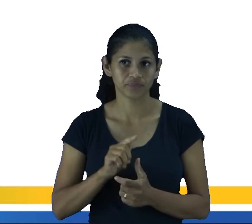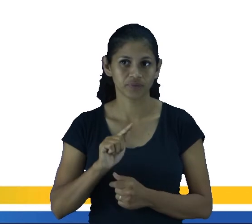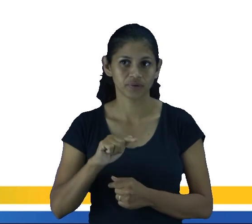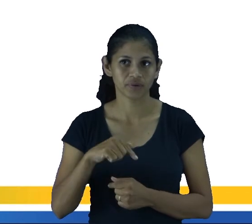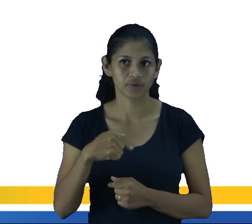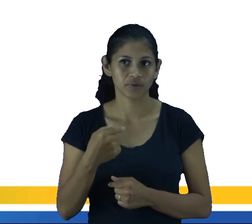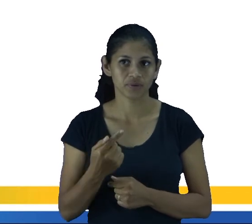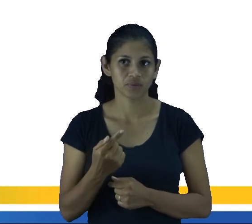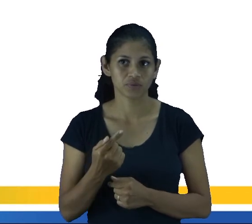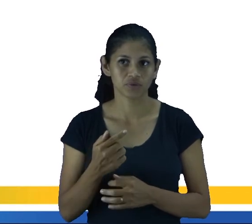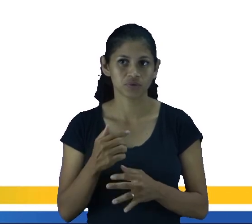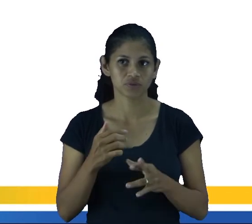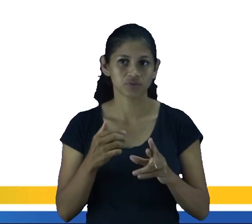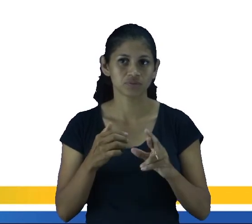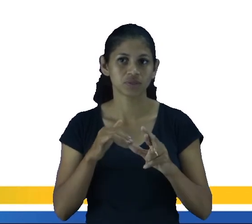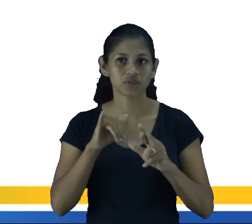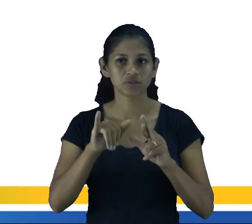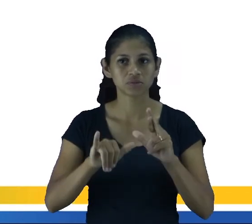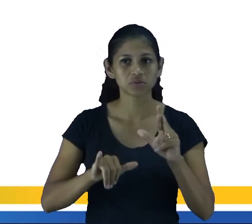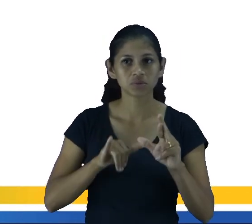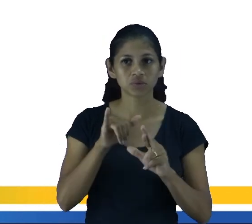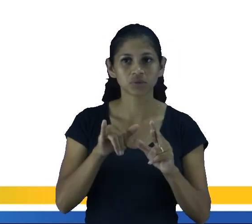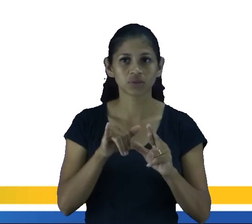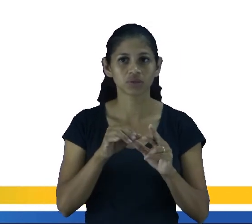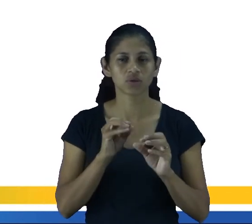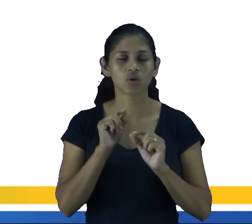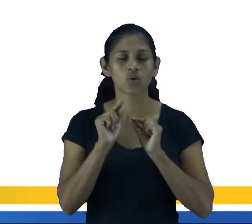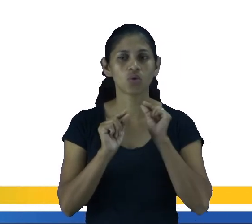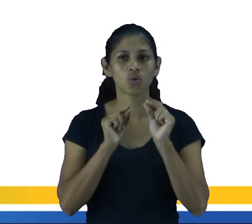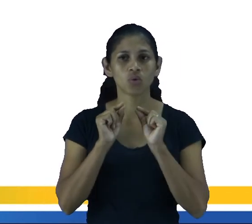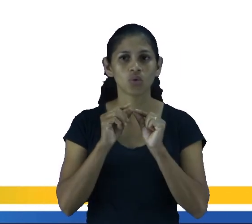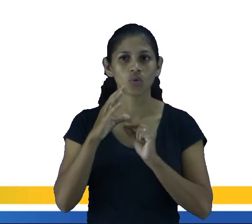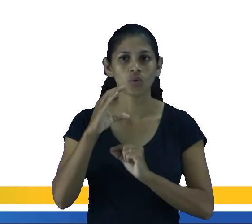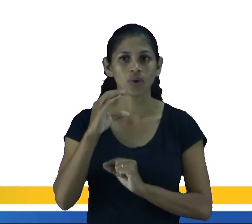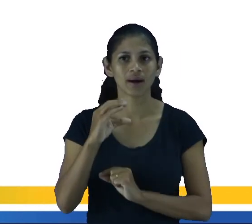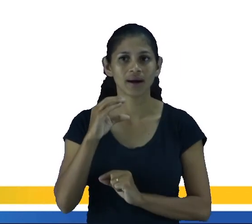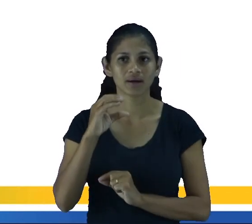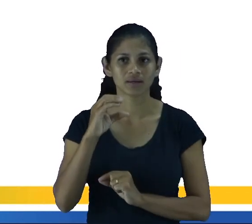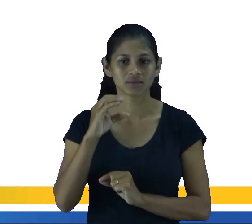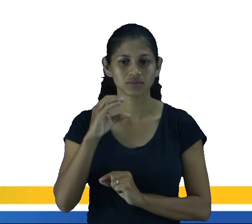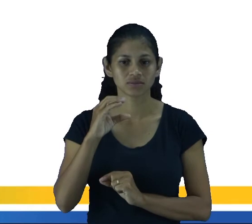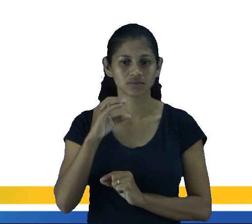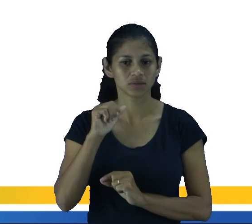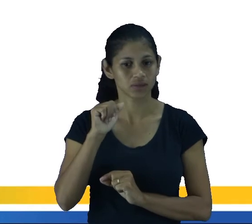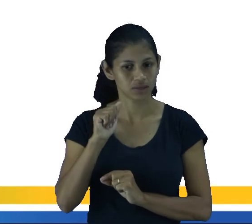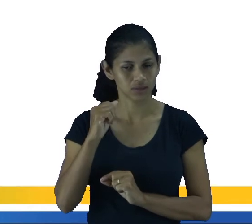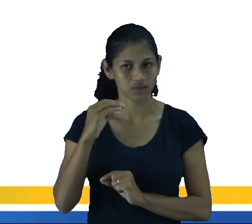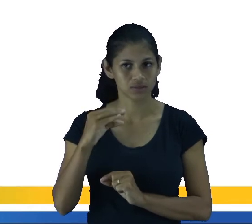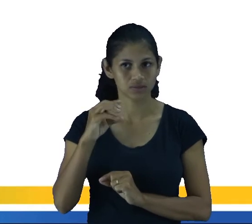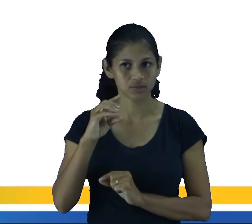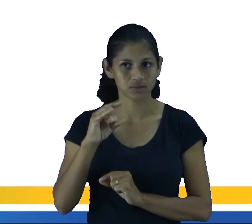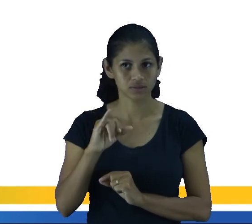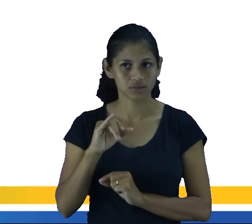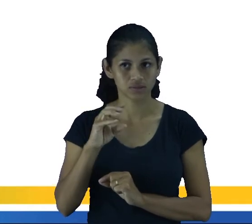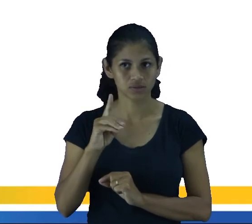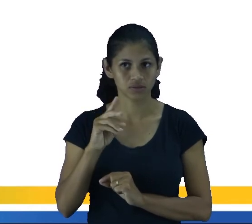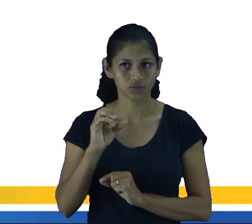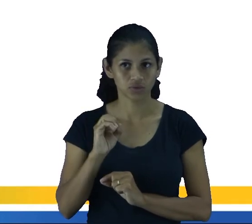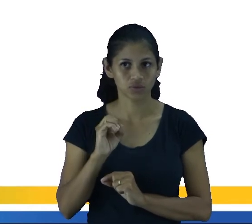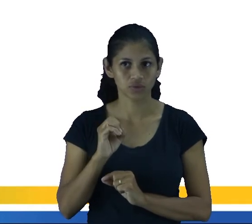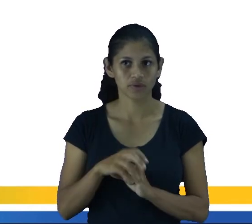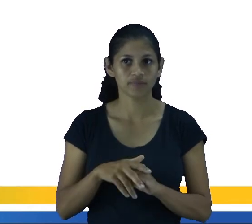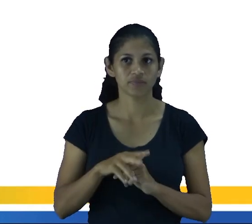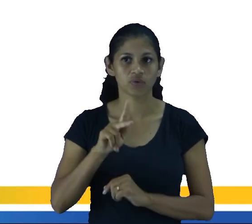próxima opção é em relação à força. Então a gente tem os hidrácidos, né? Então os hidrácidos fortes é o HCl, o HBr e